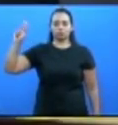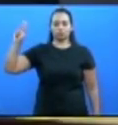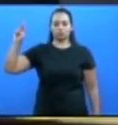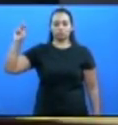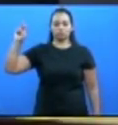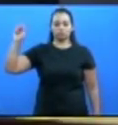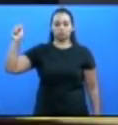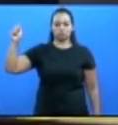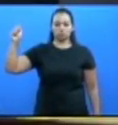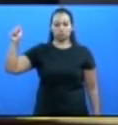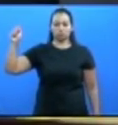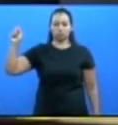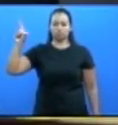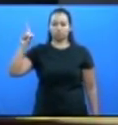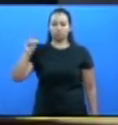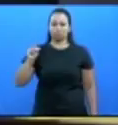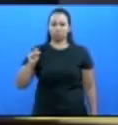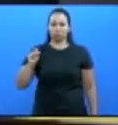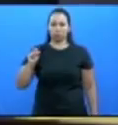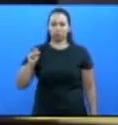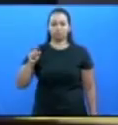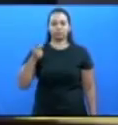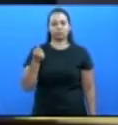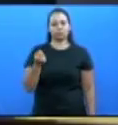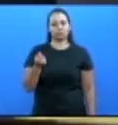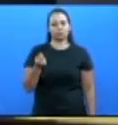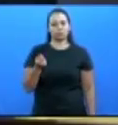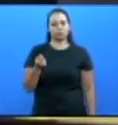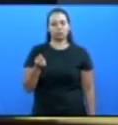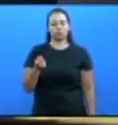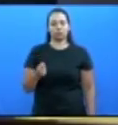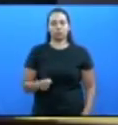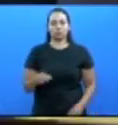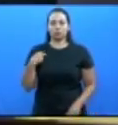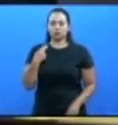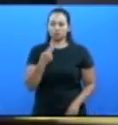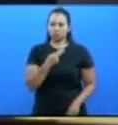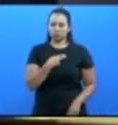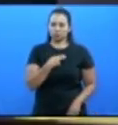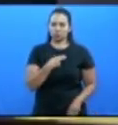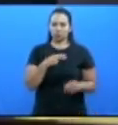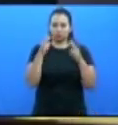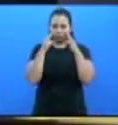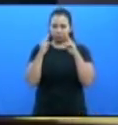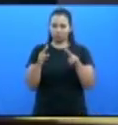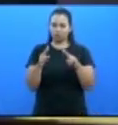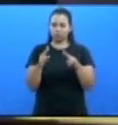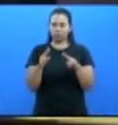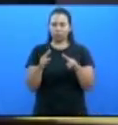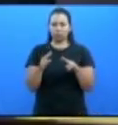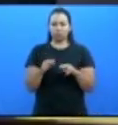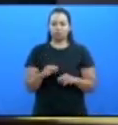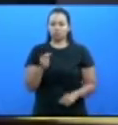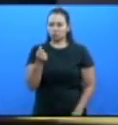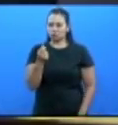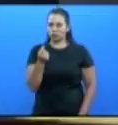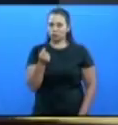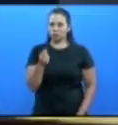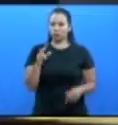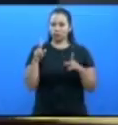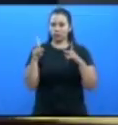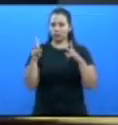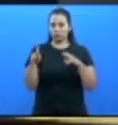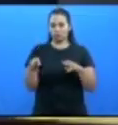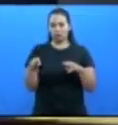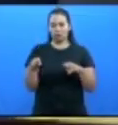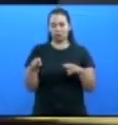seria majorado. E nós estamos constatando que continua o mesmo valor, não aquele que havia